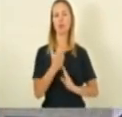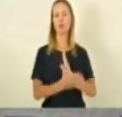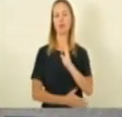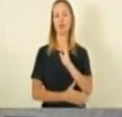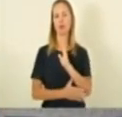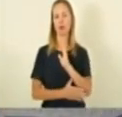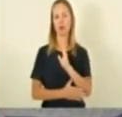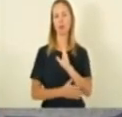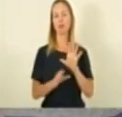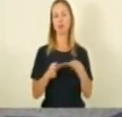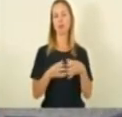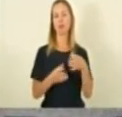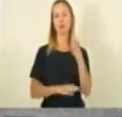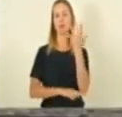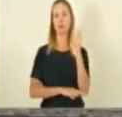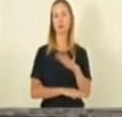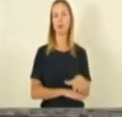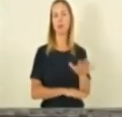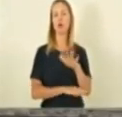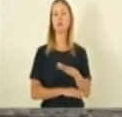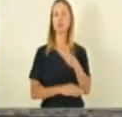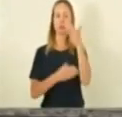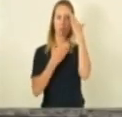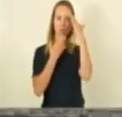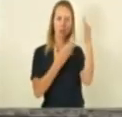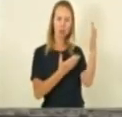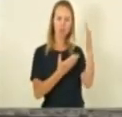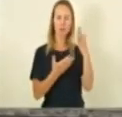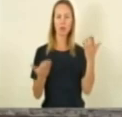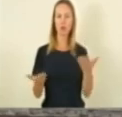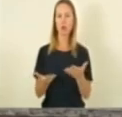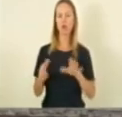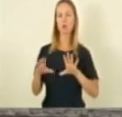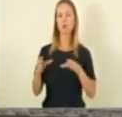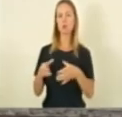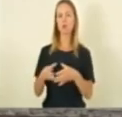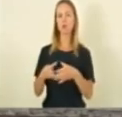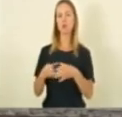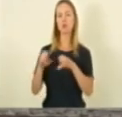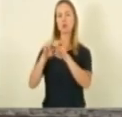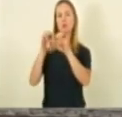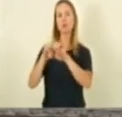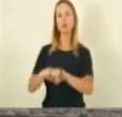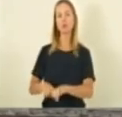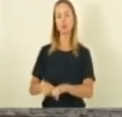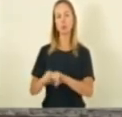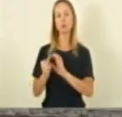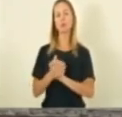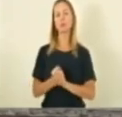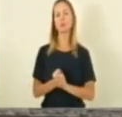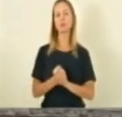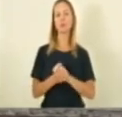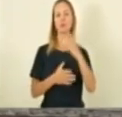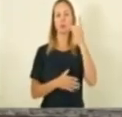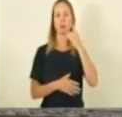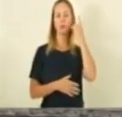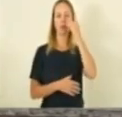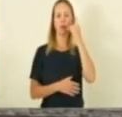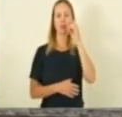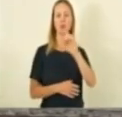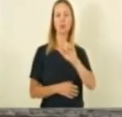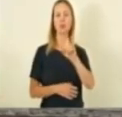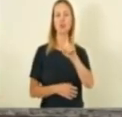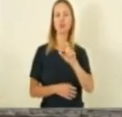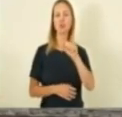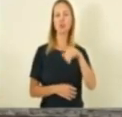mesa. Obrigado, deputado Bruno. Convoca a Comissão de Infraestrutura para oferecer parecer oral matéria. Deputado Xambinho.